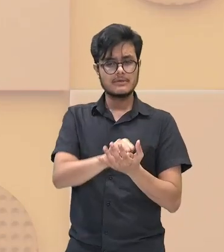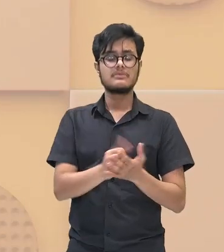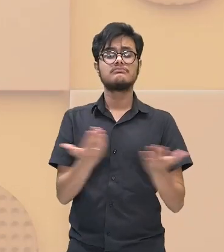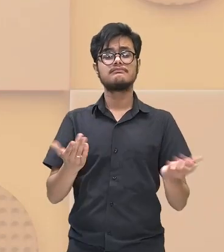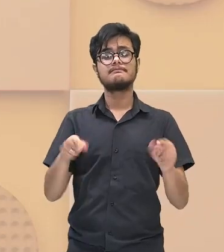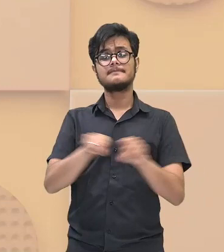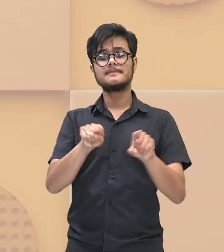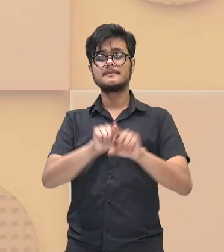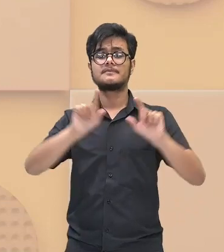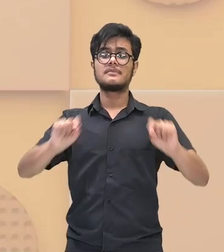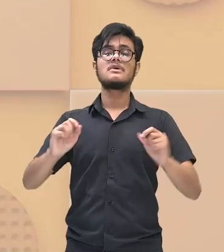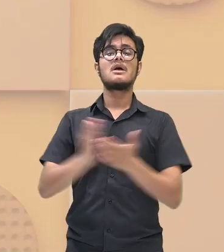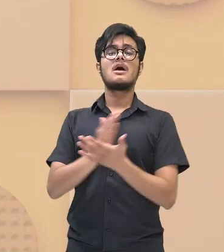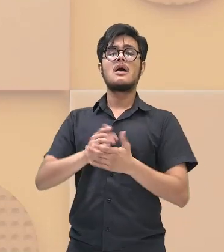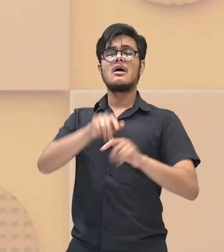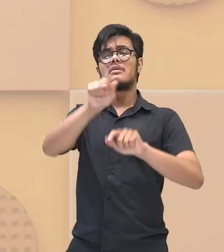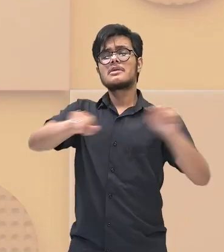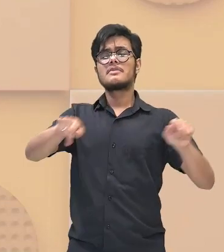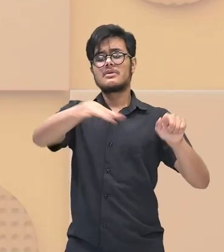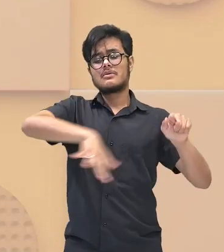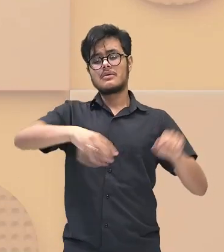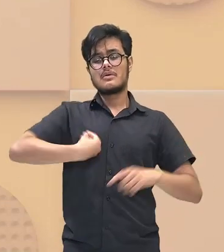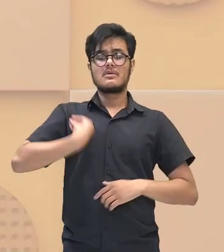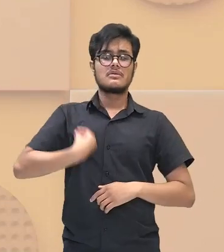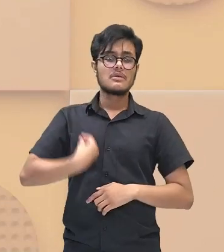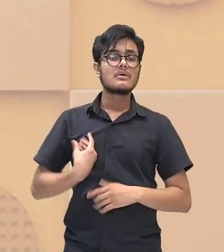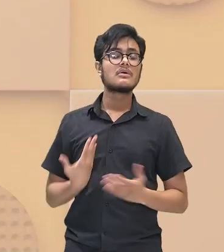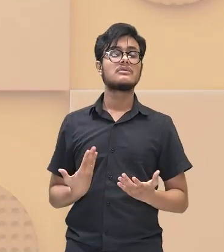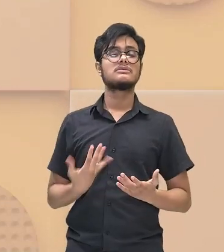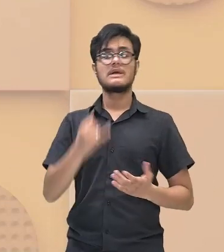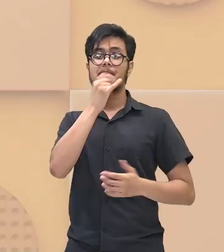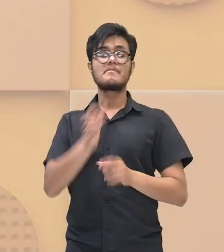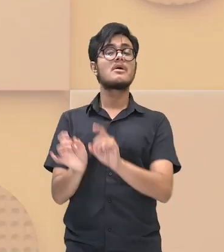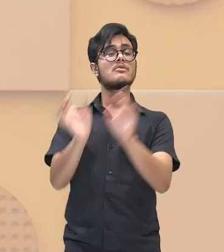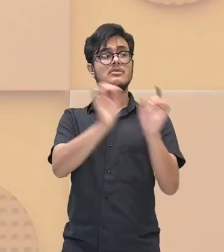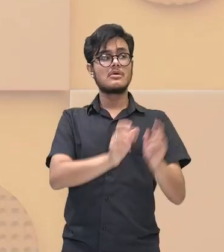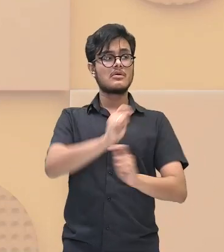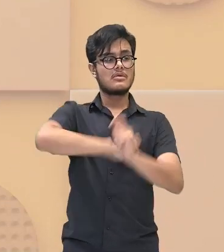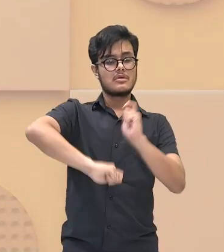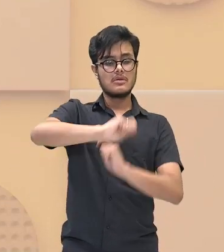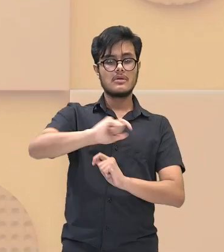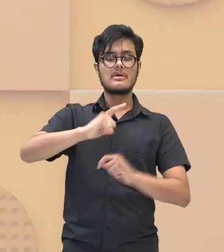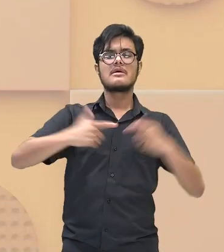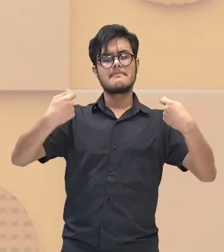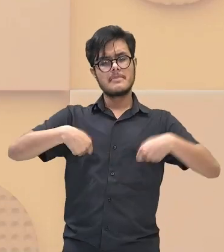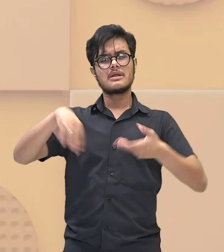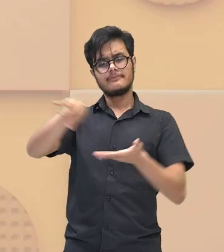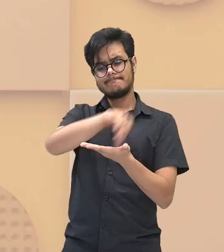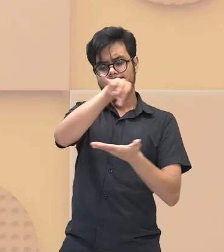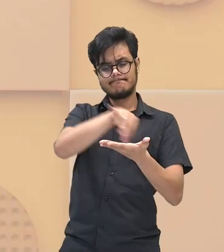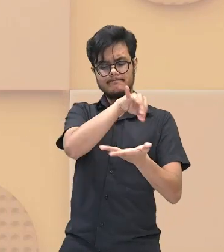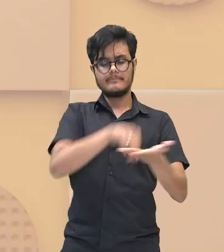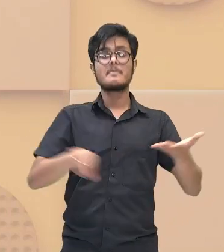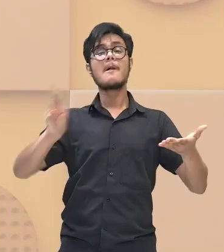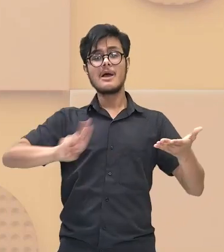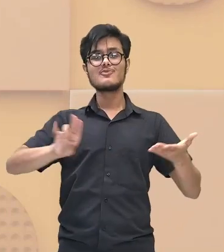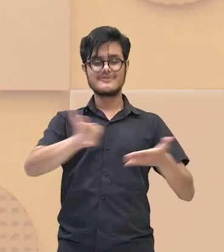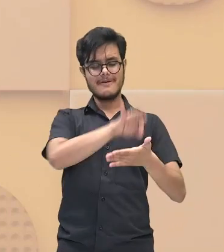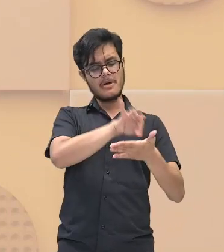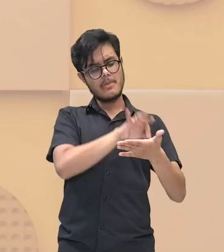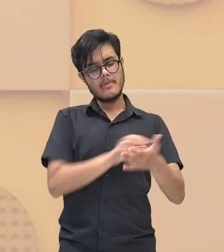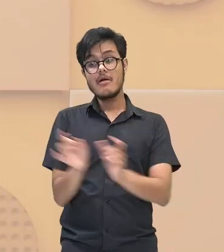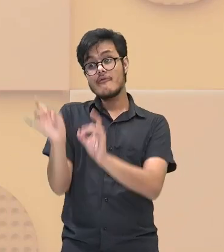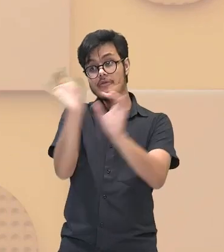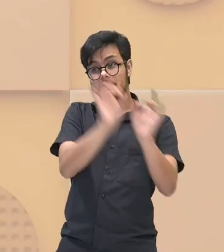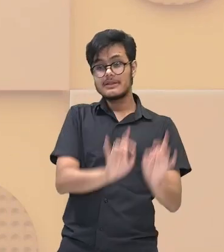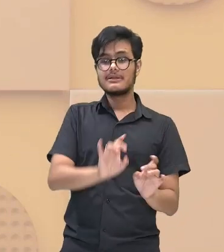visto que os povos dessas regiões eles praticavam o comércio e era preciso fazer o registro do que eles estavam comercializando. E o